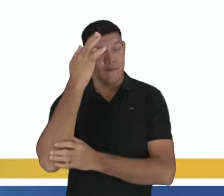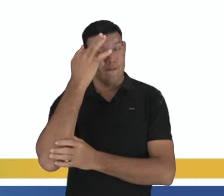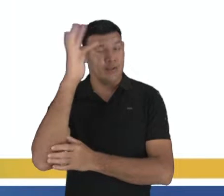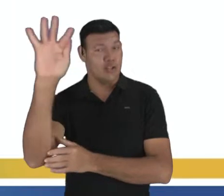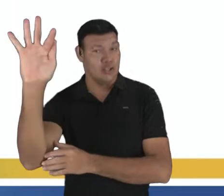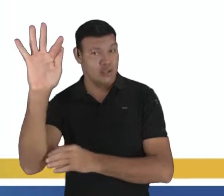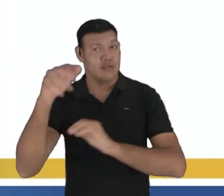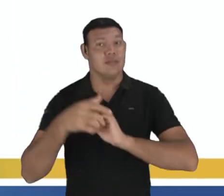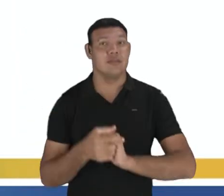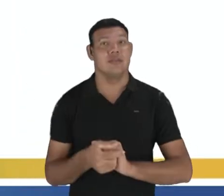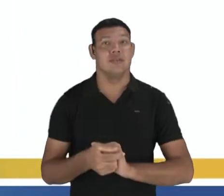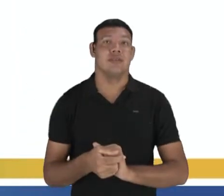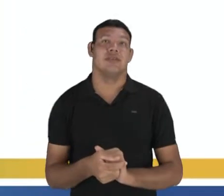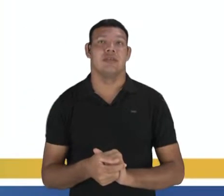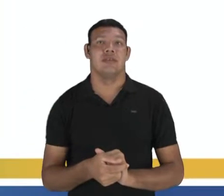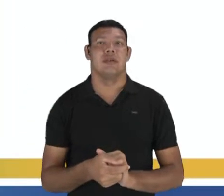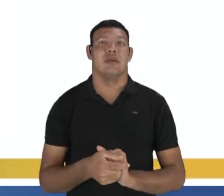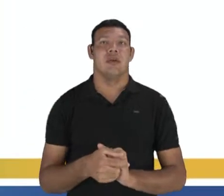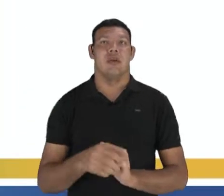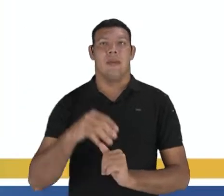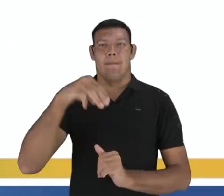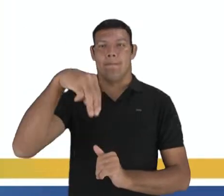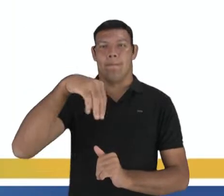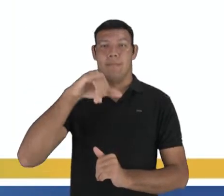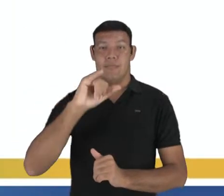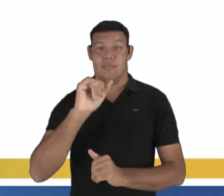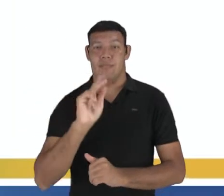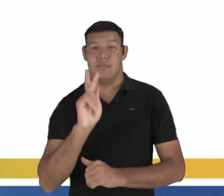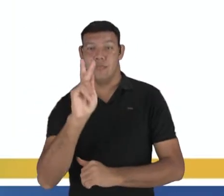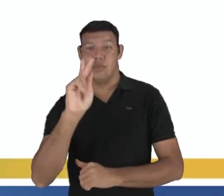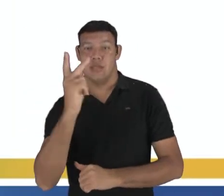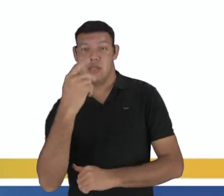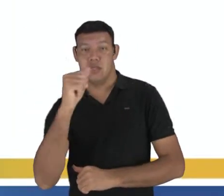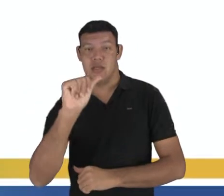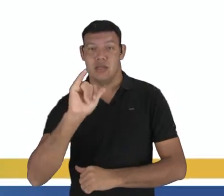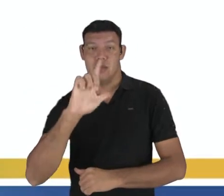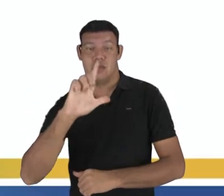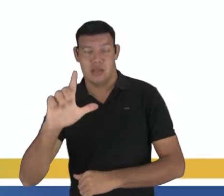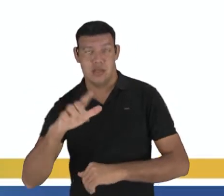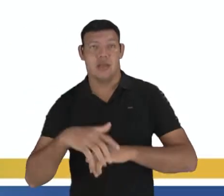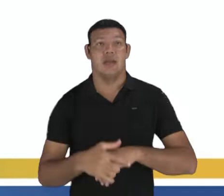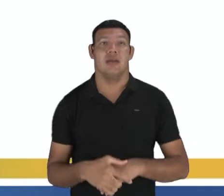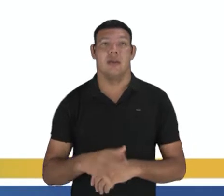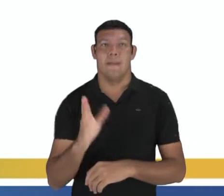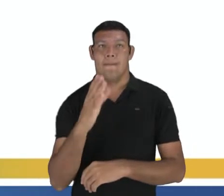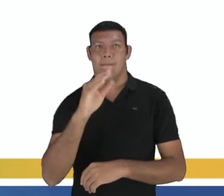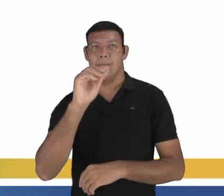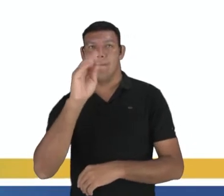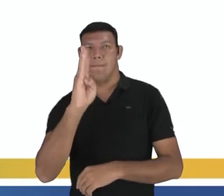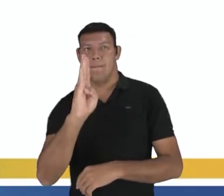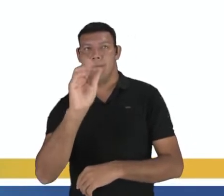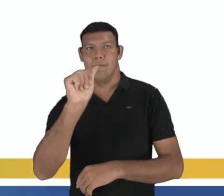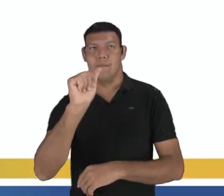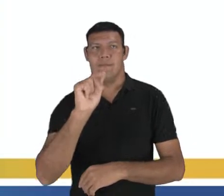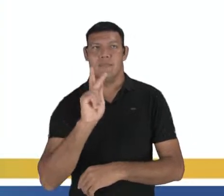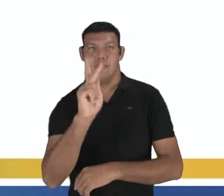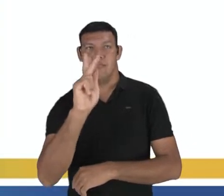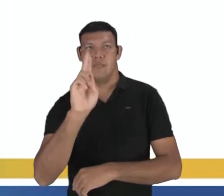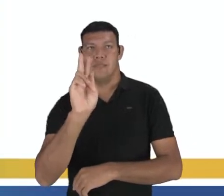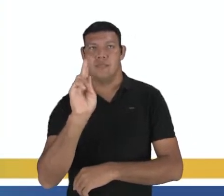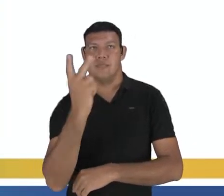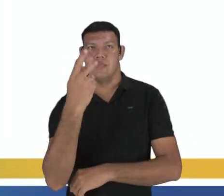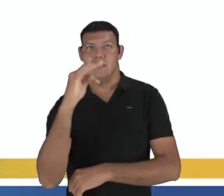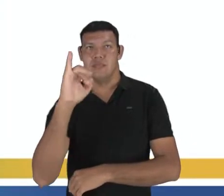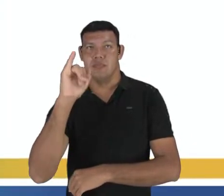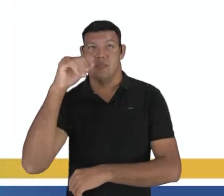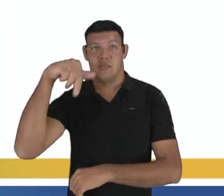Esse conceito representava a pluralidade ou multiplicidade de vozes presentes no textos, que